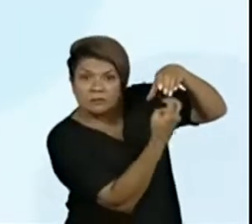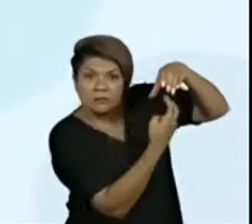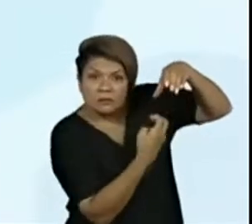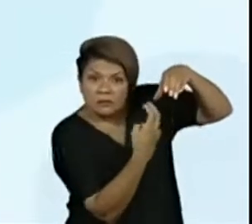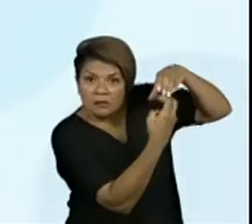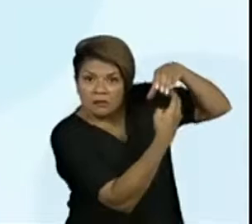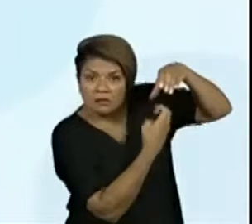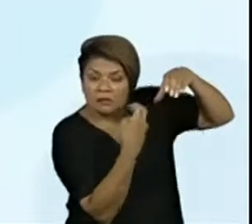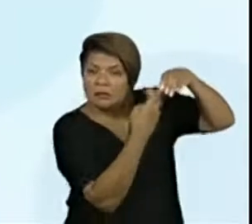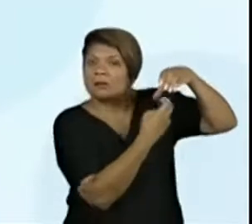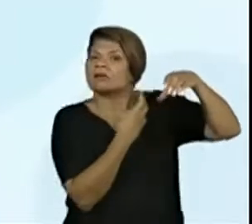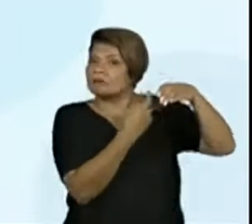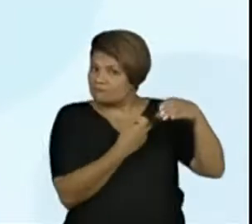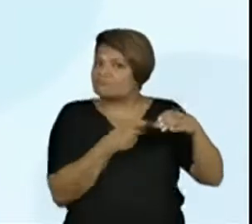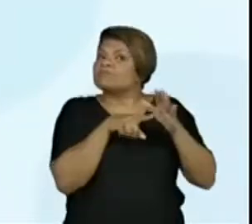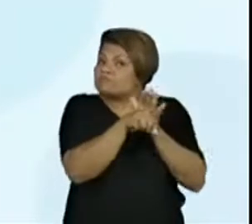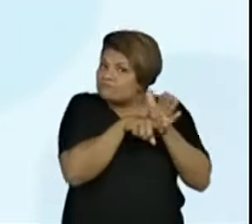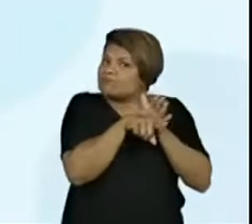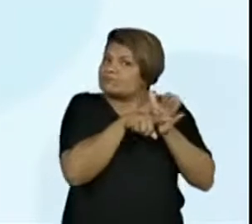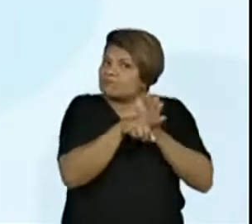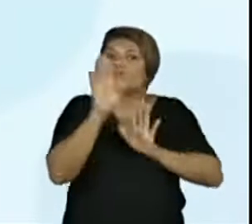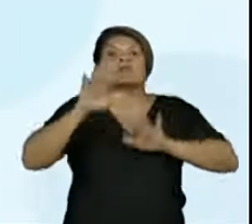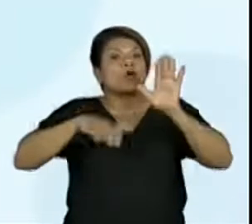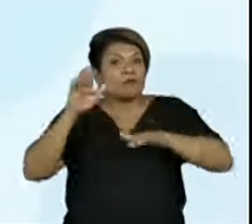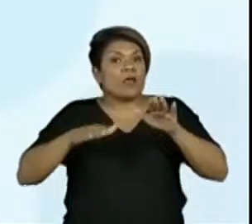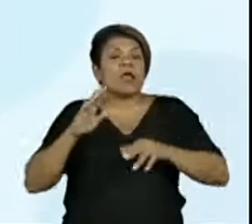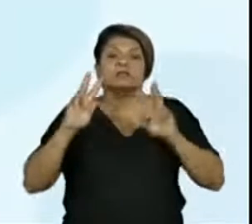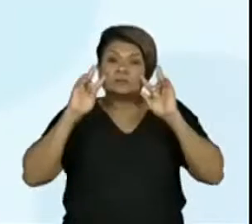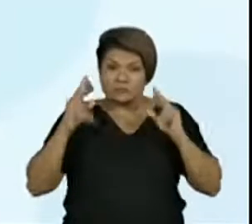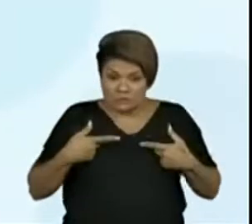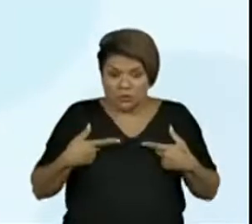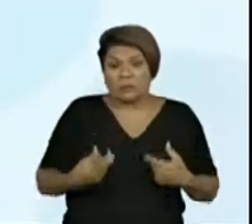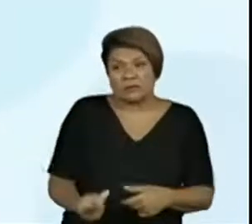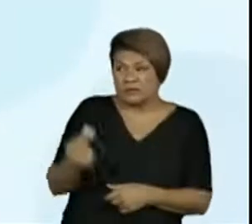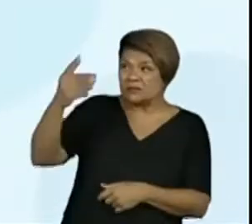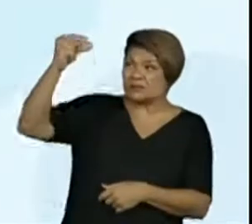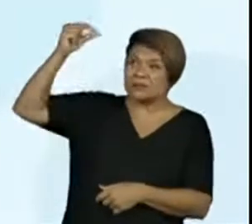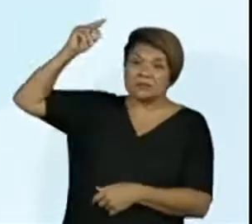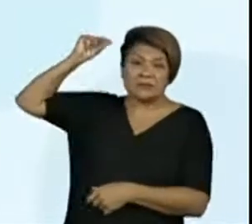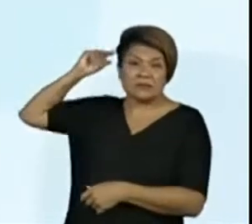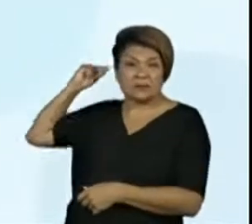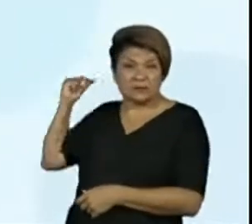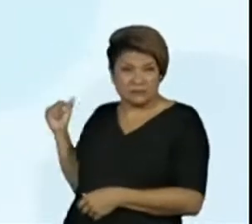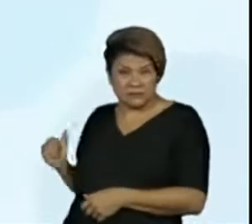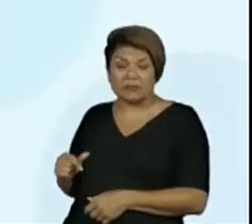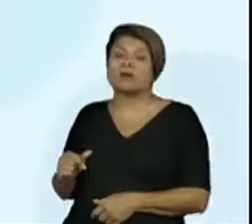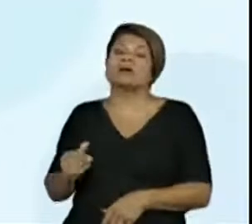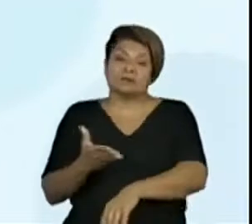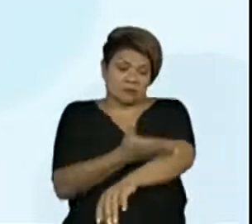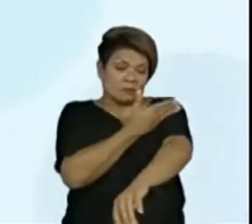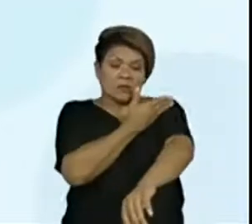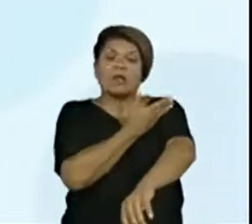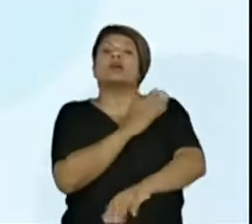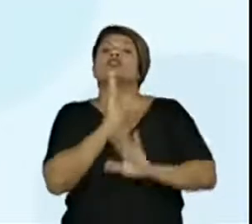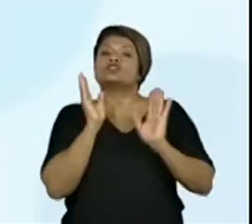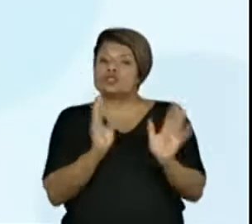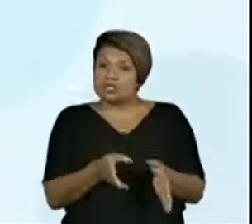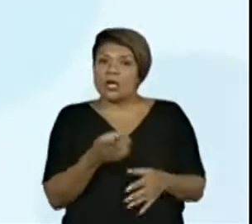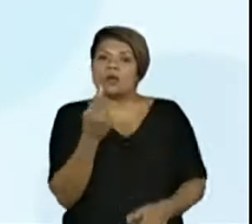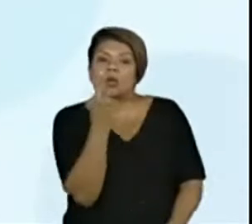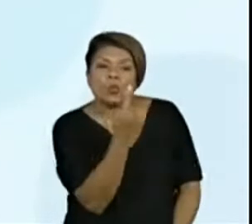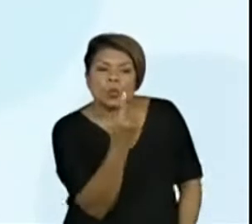investigados. Talvez eles indiquem que os homens primitivos já contavam usando